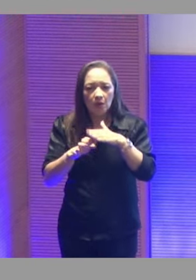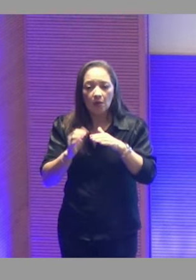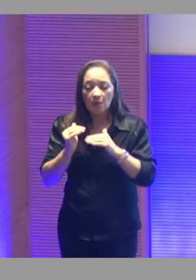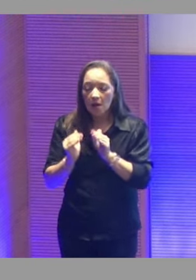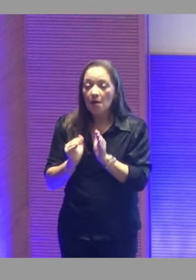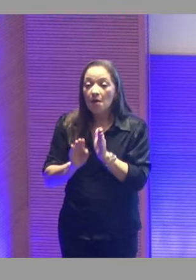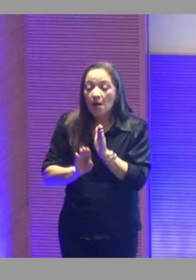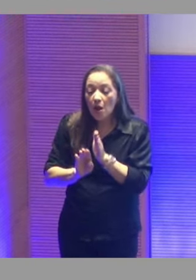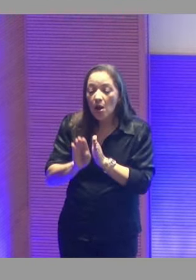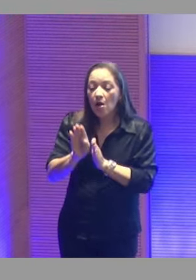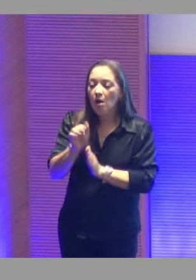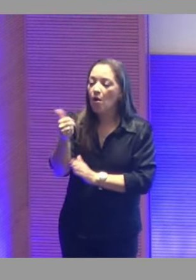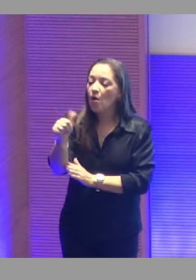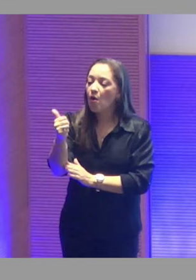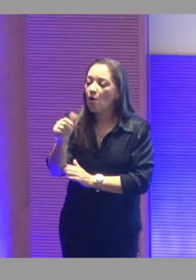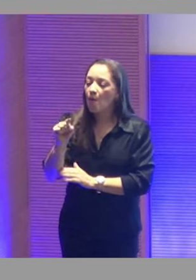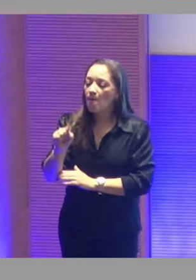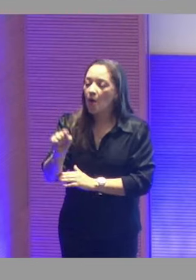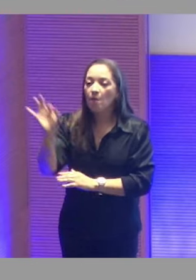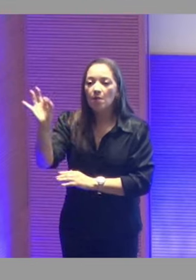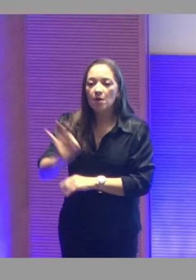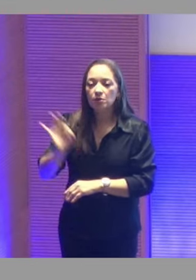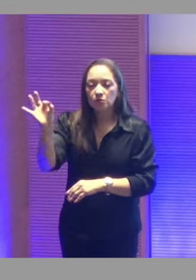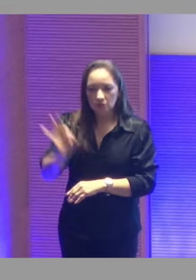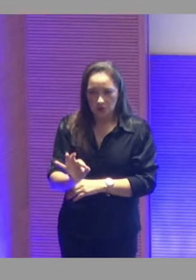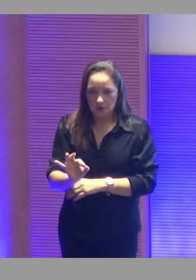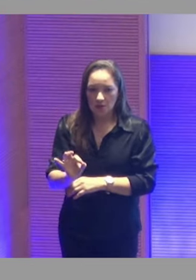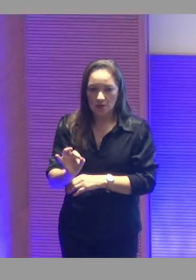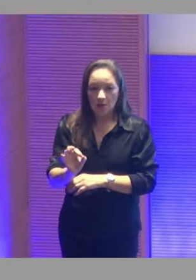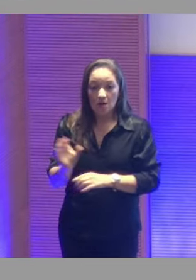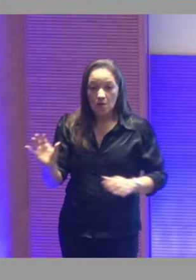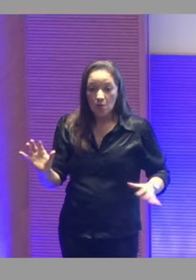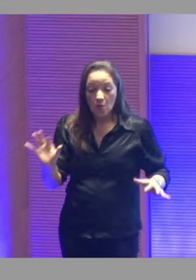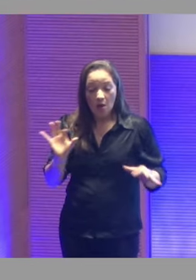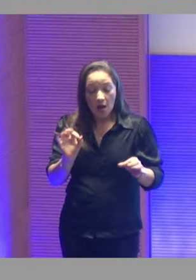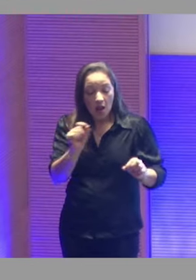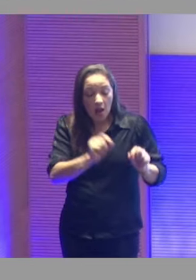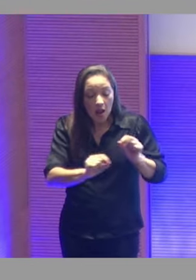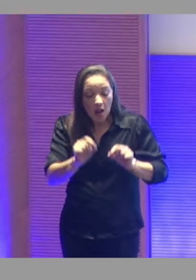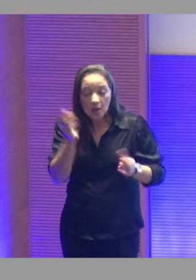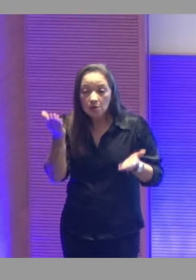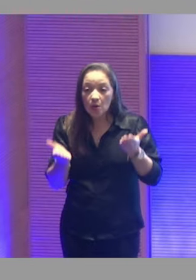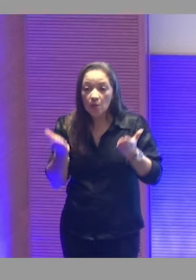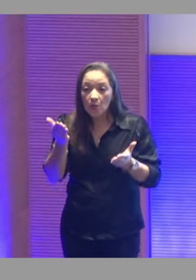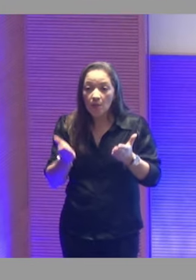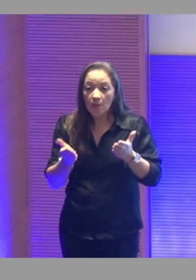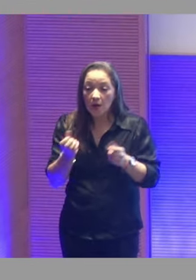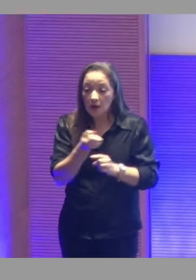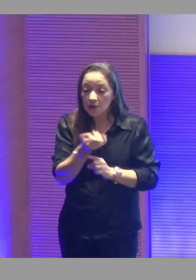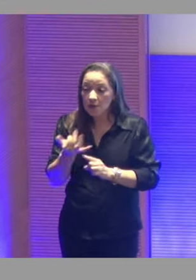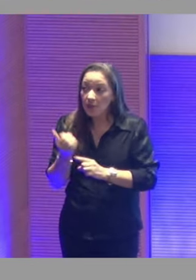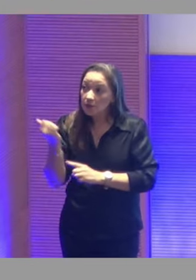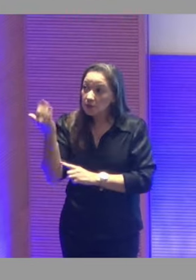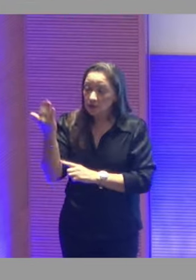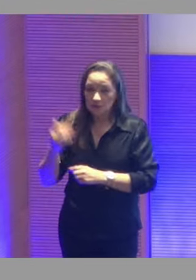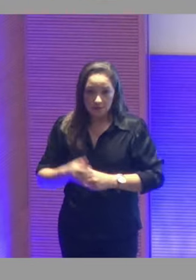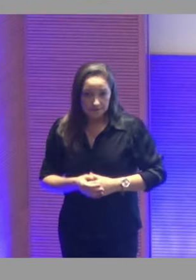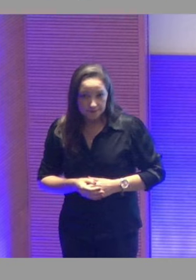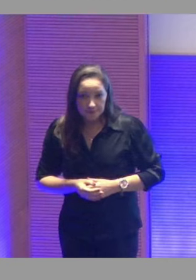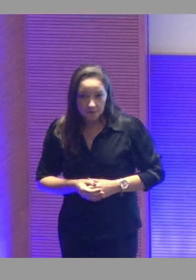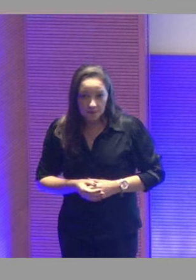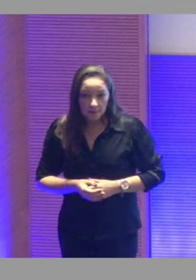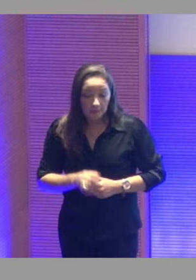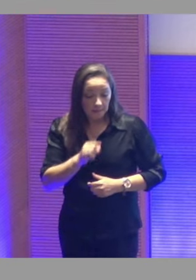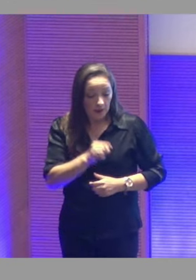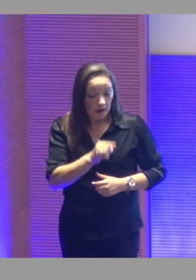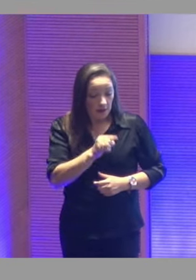pontos percentuais com relação à demanda a uma demanda externa sobre os dados de escopo TR da organização e se de um lado a